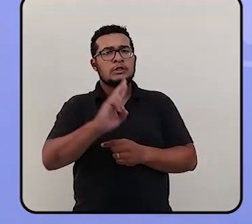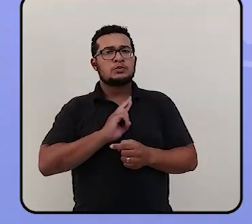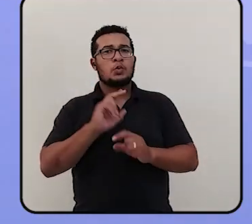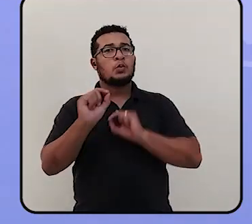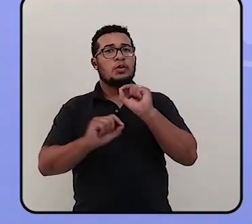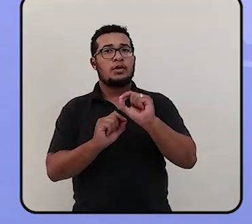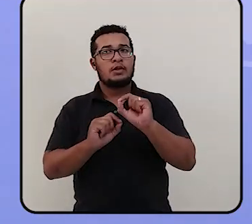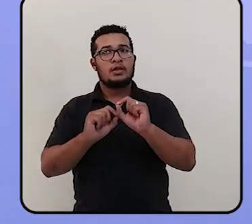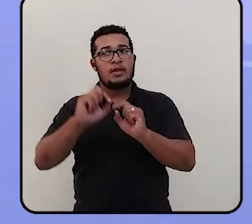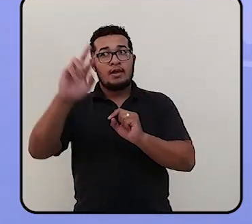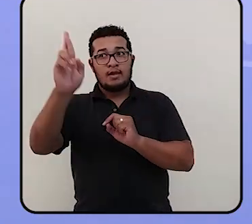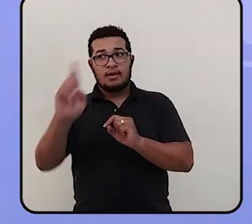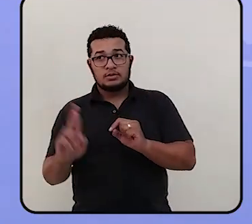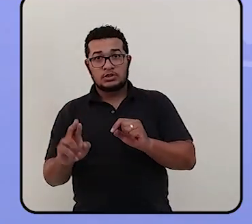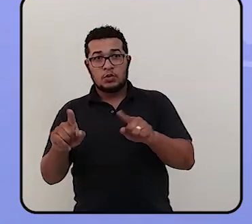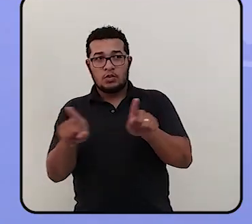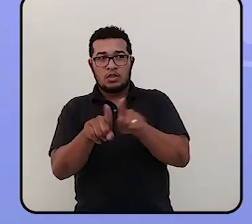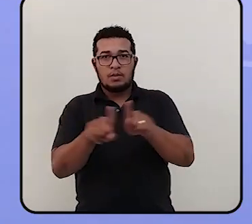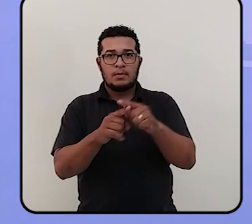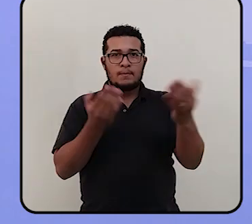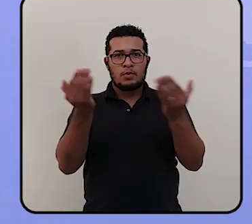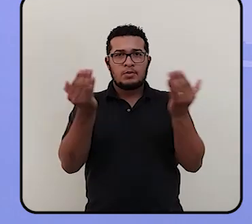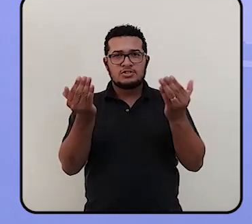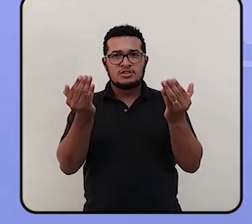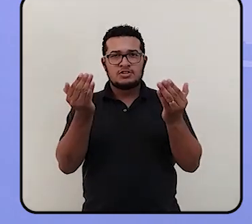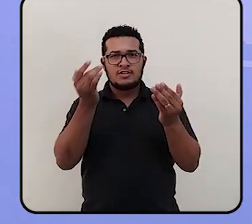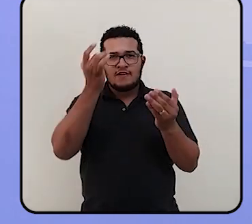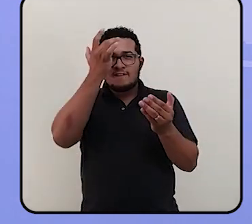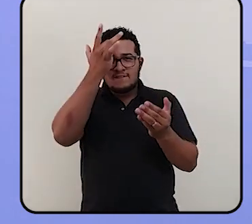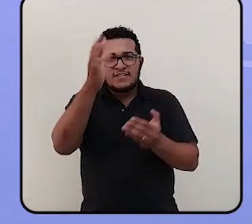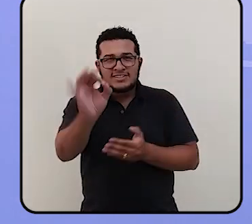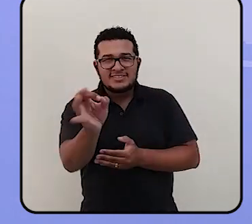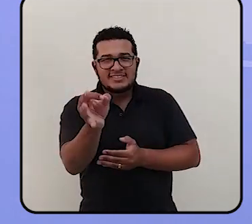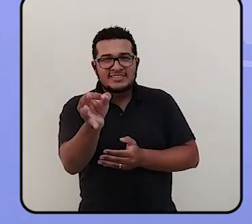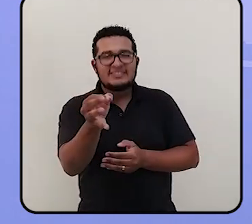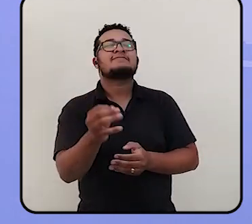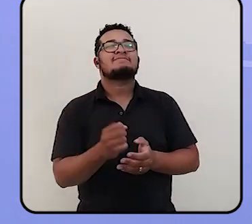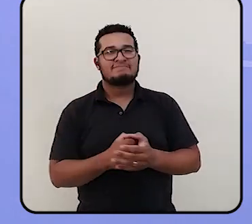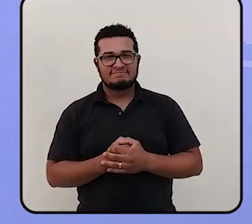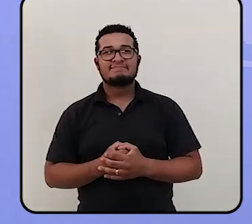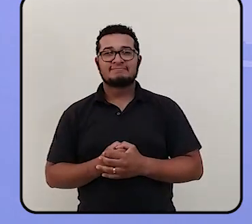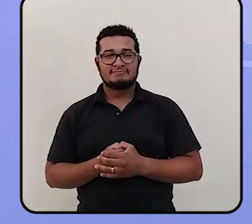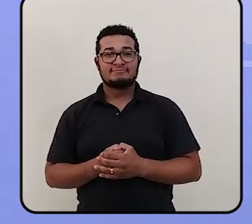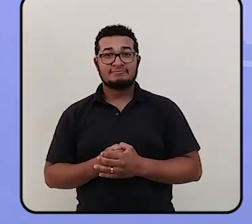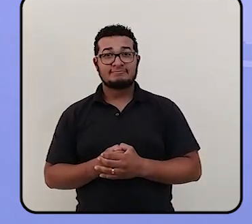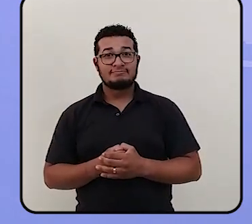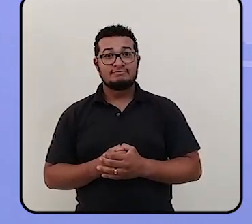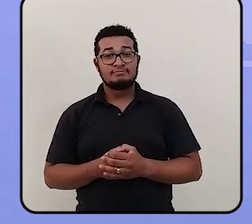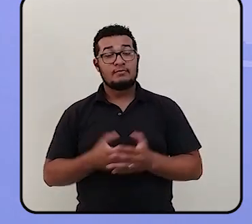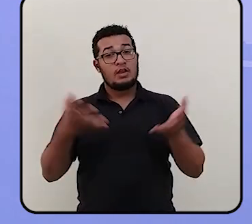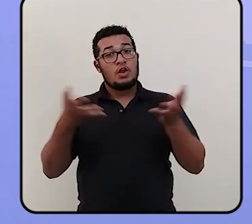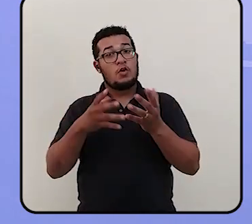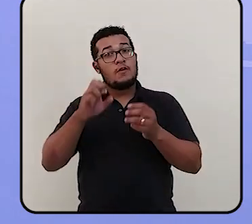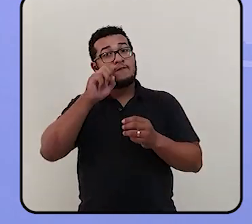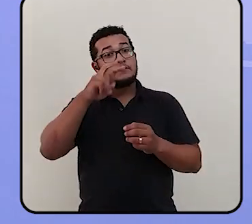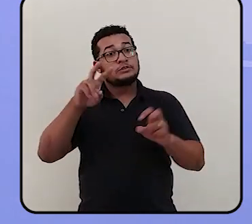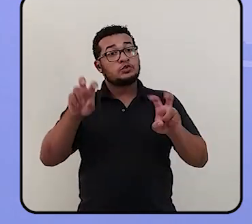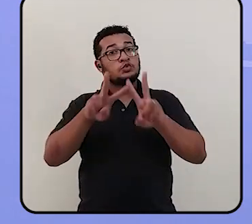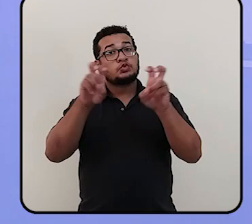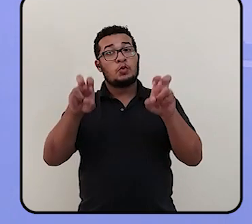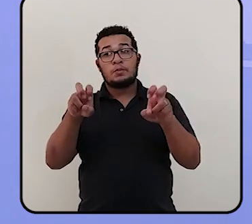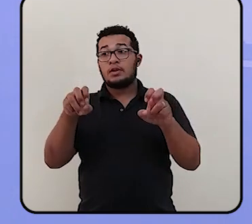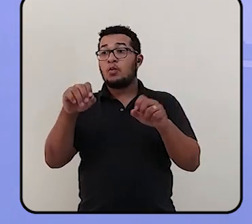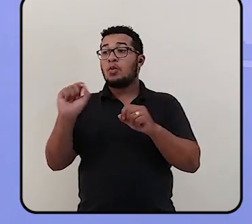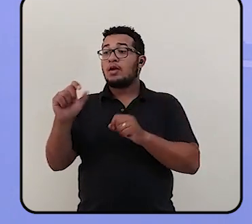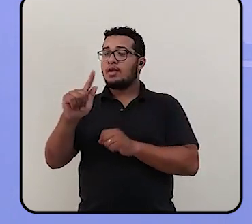titio. Razão e proporção. É fácil ou não é? Bom, vamos agora ver a respeito